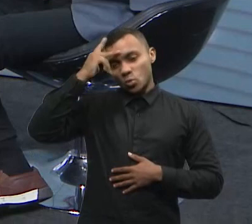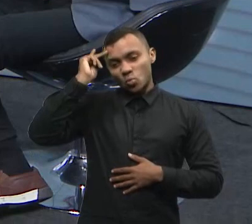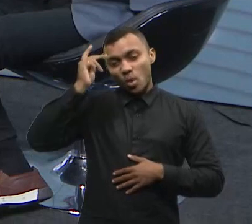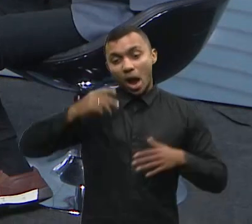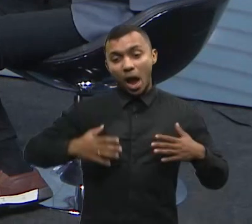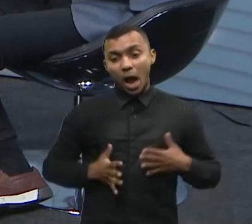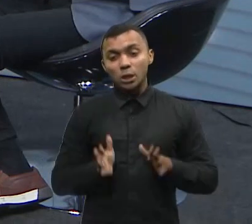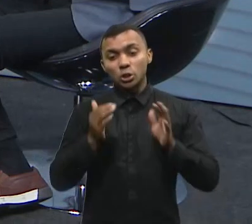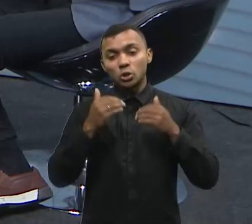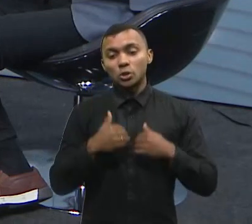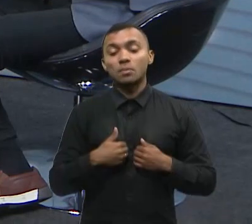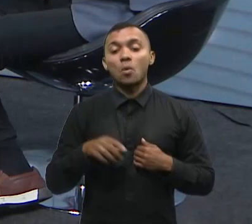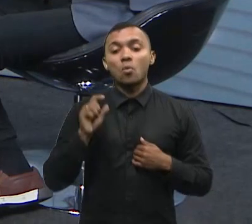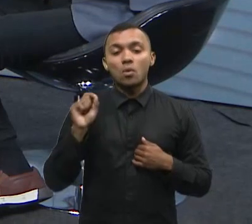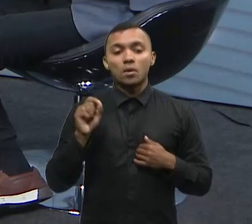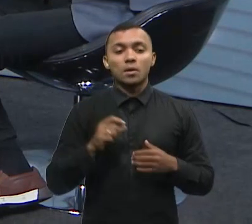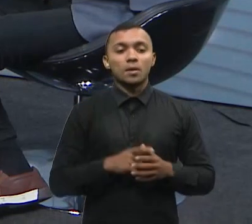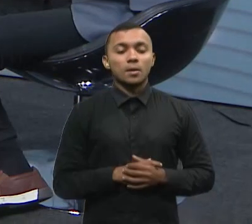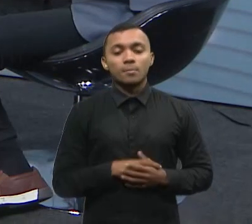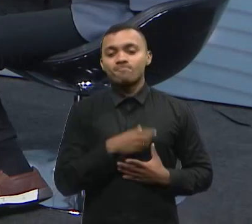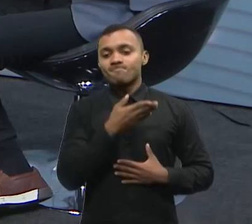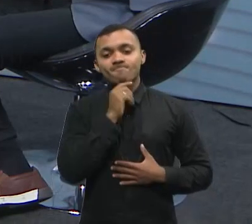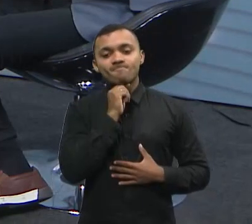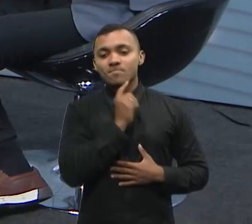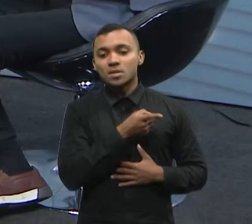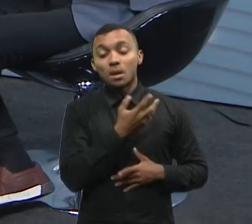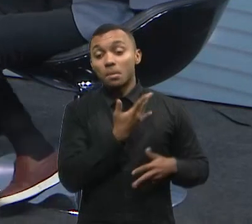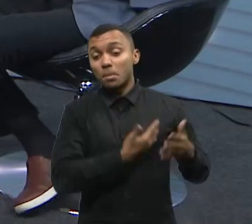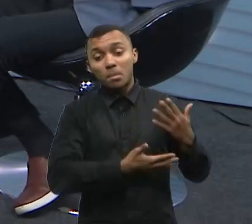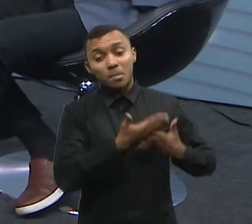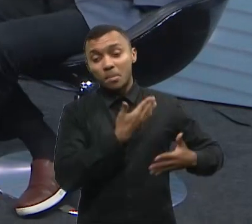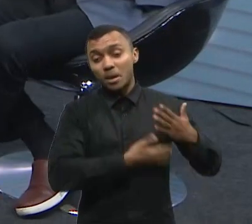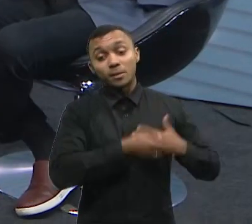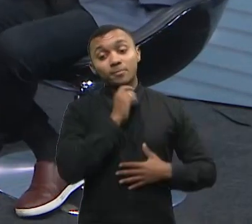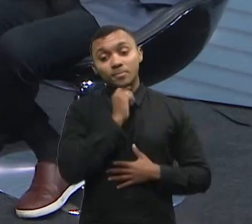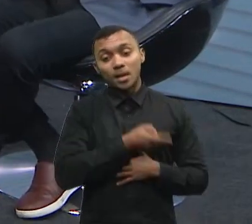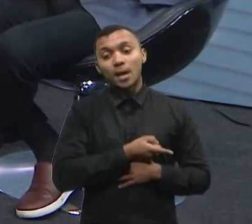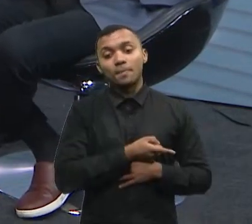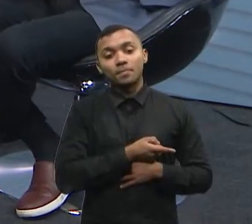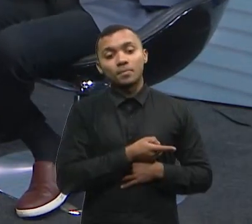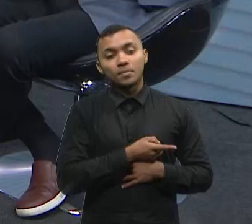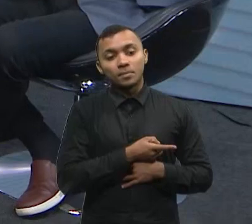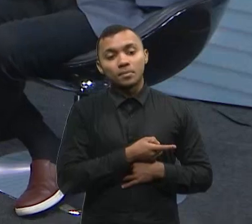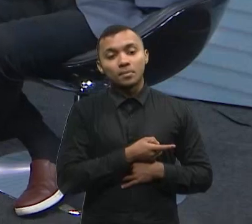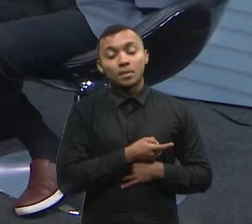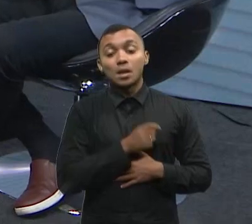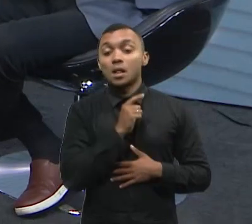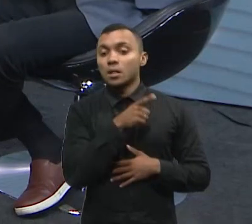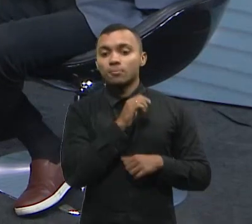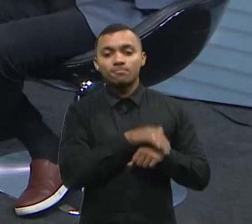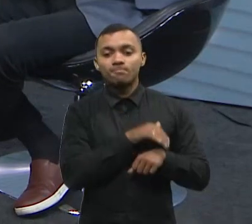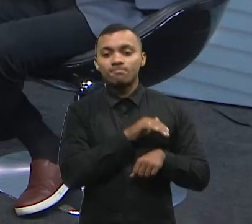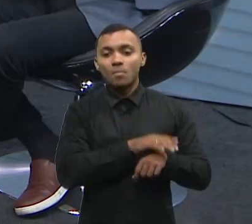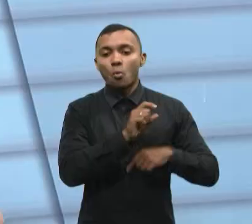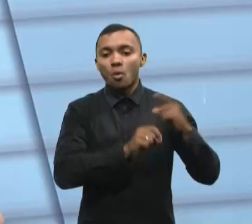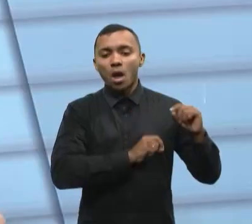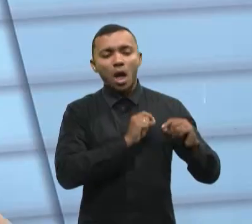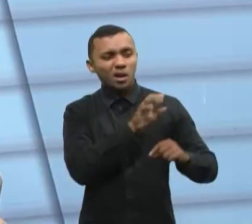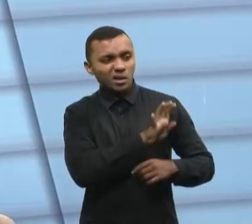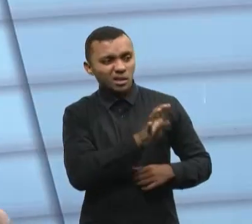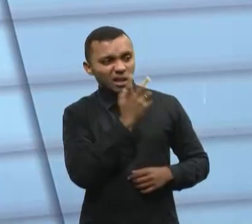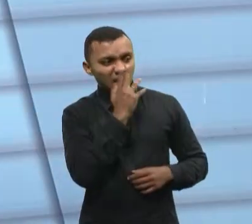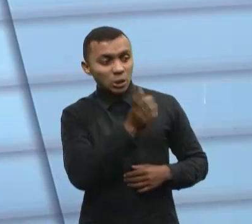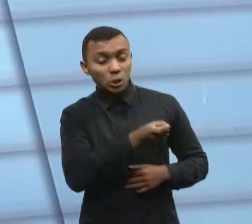e é um dos pilares para o diagnóstico, dificuldade na reciprocidade social. Então, às vezes, a interpretação de que ele é frio,